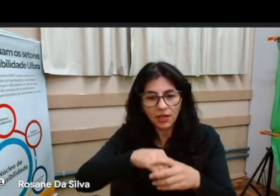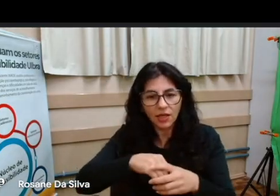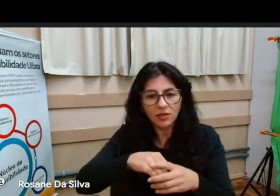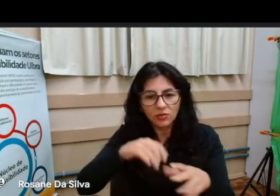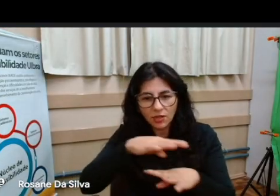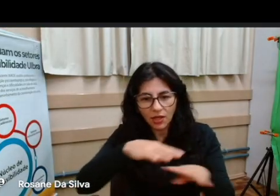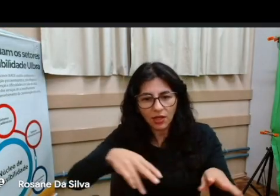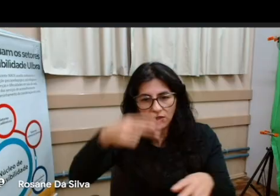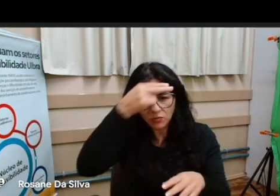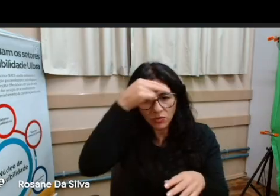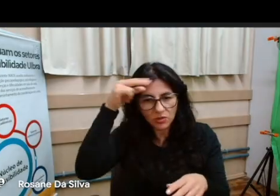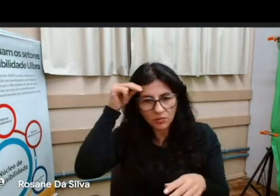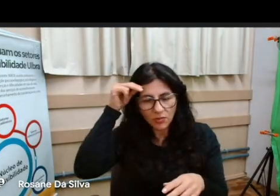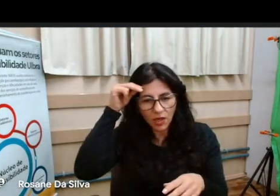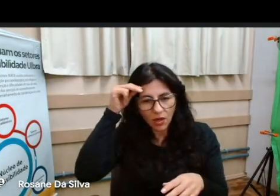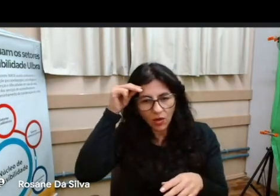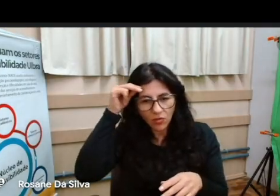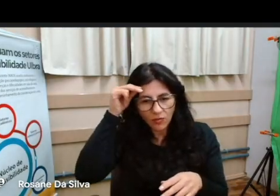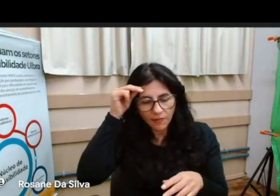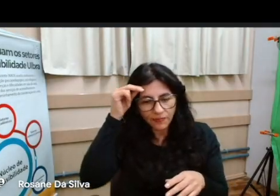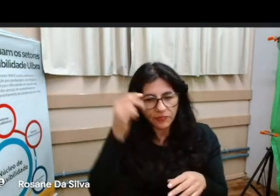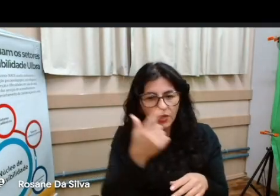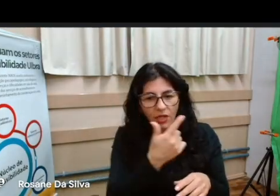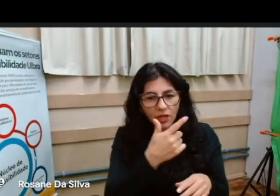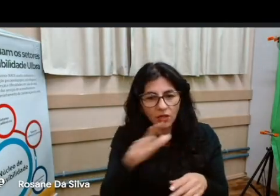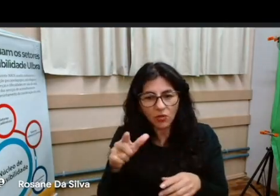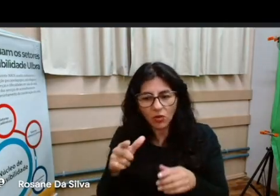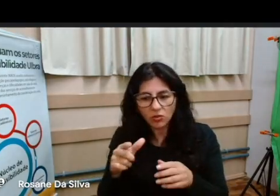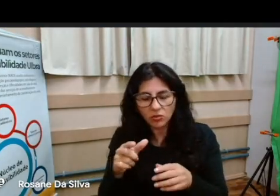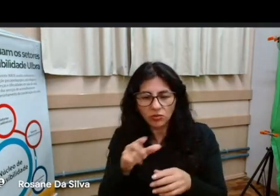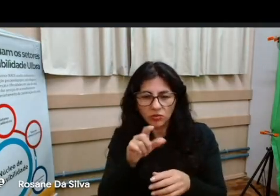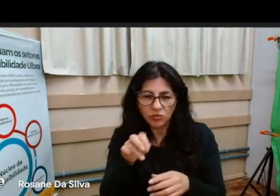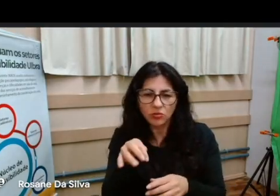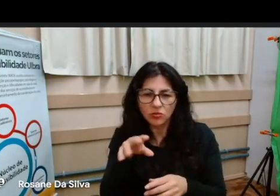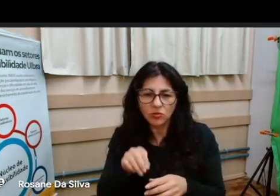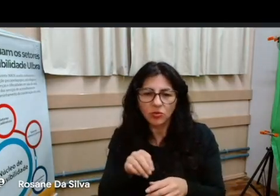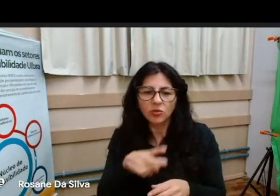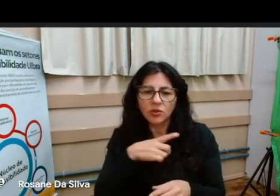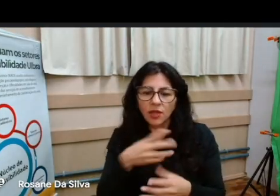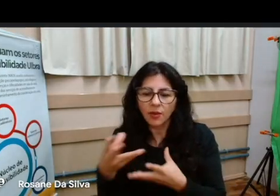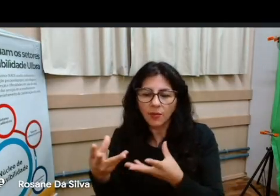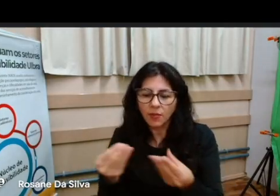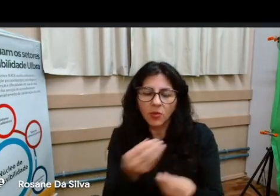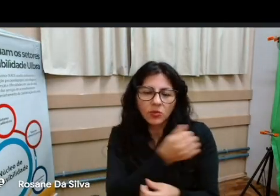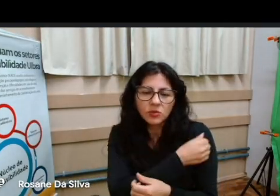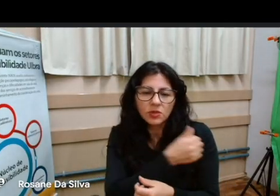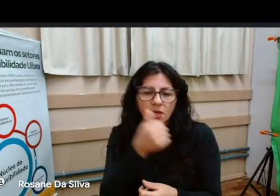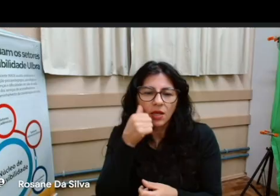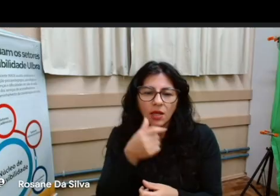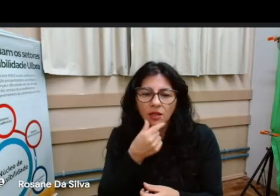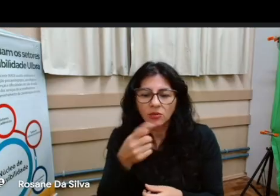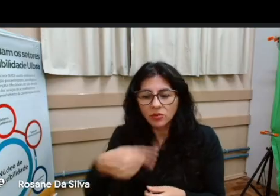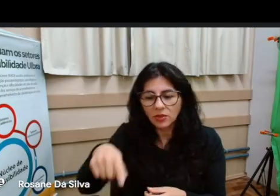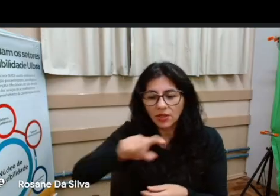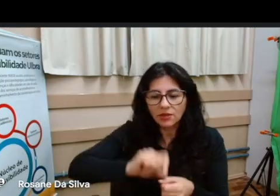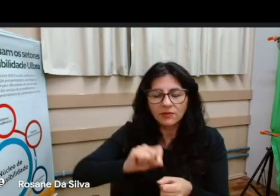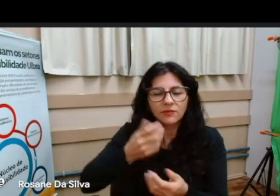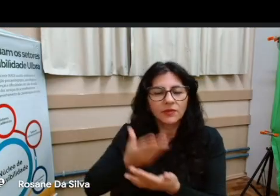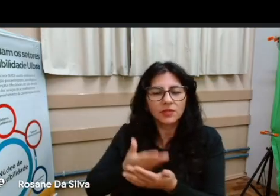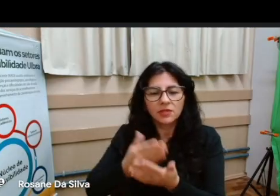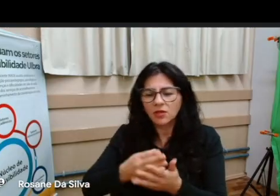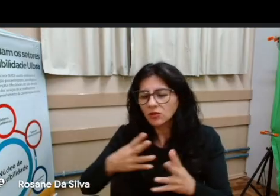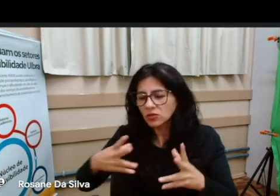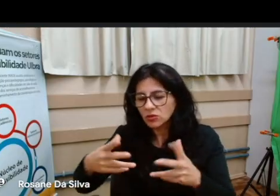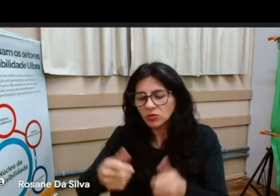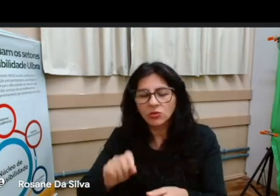contraturno e os alunos e alunas a gente tem quase 400 alunos e alunas hoje e eles fazem aula de